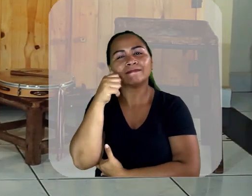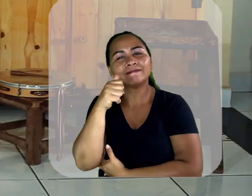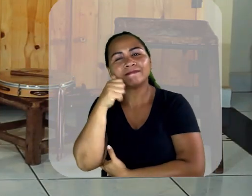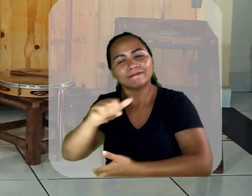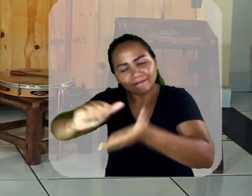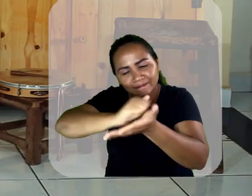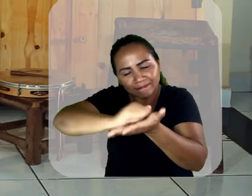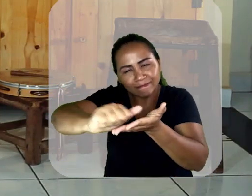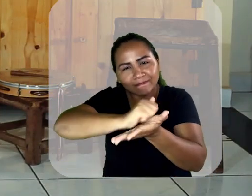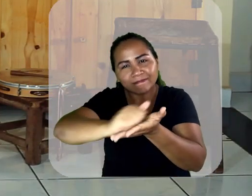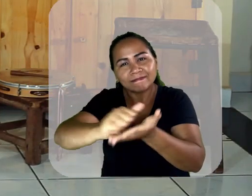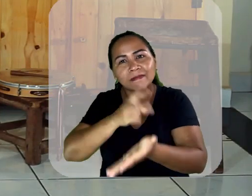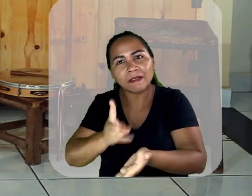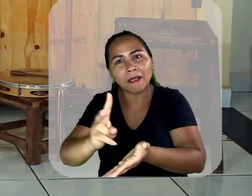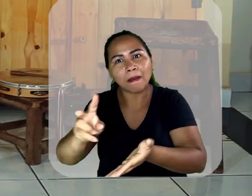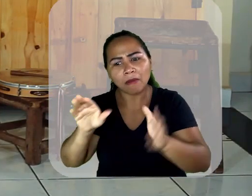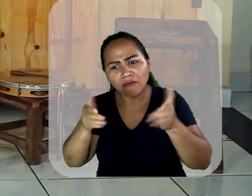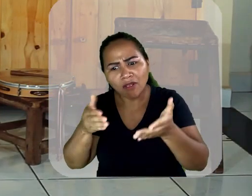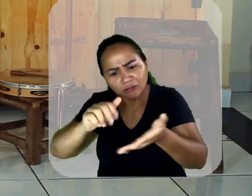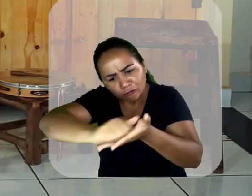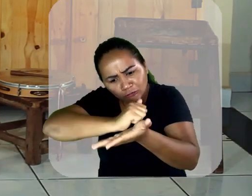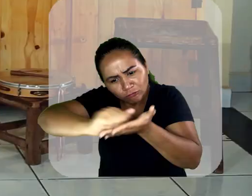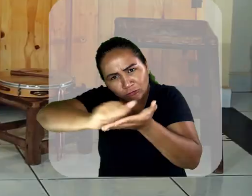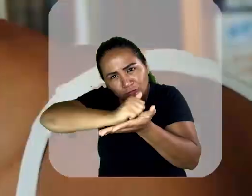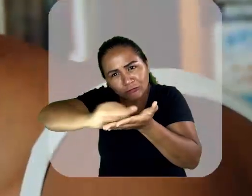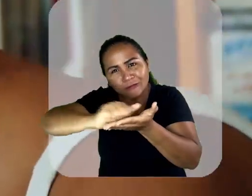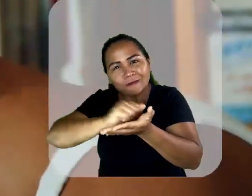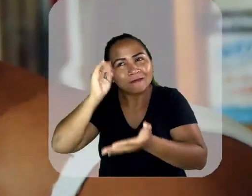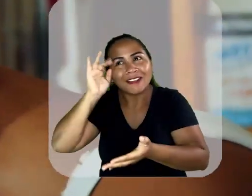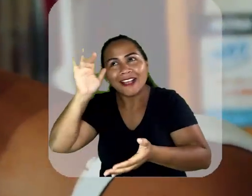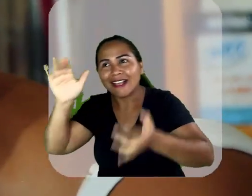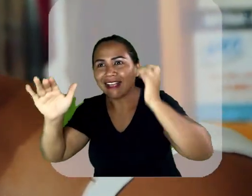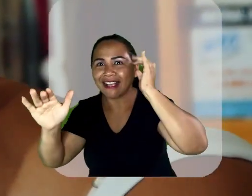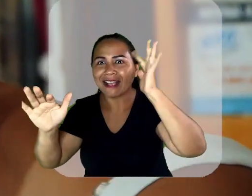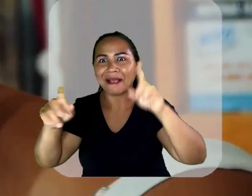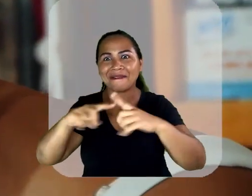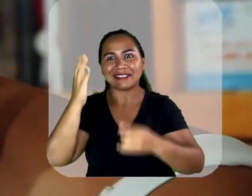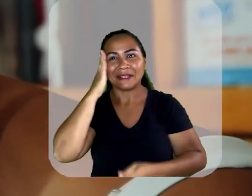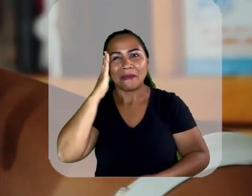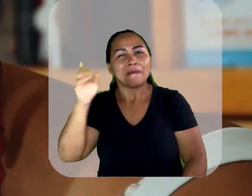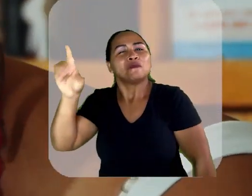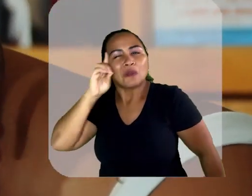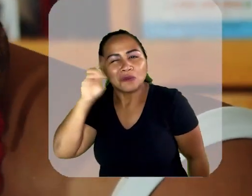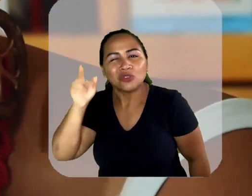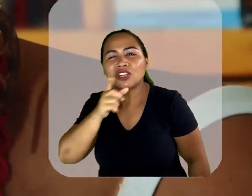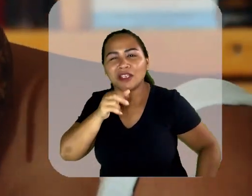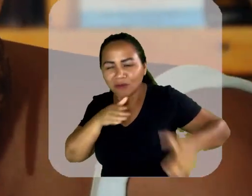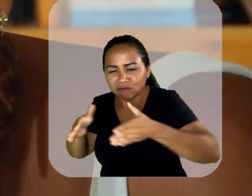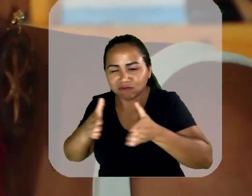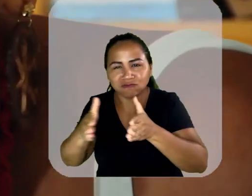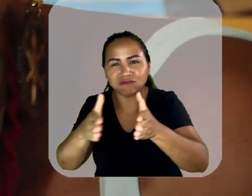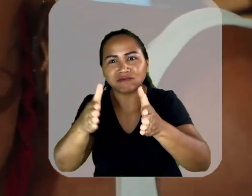mar, pois cada dia é um rio diferente a passar. As